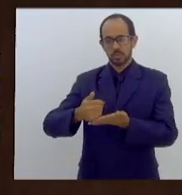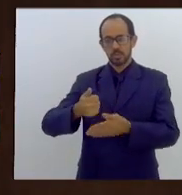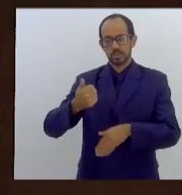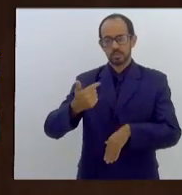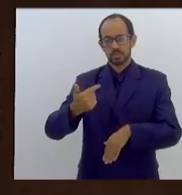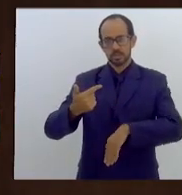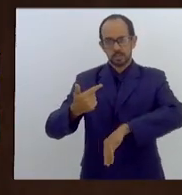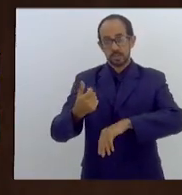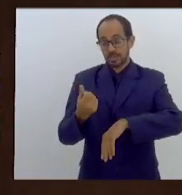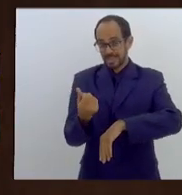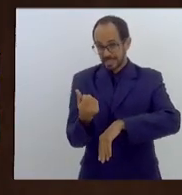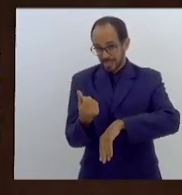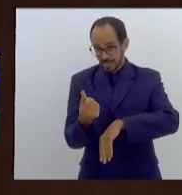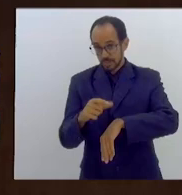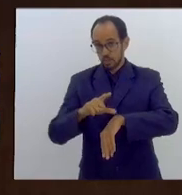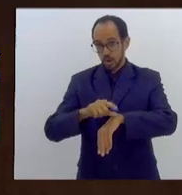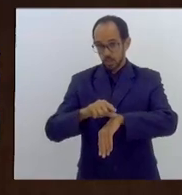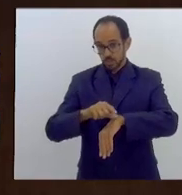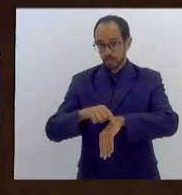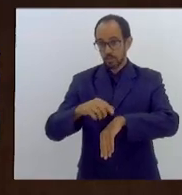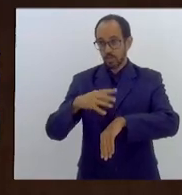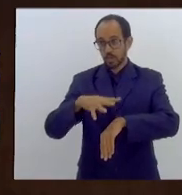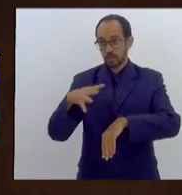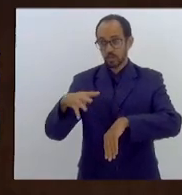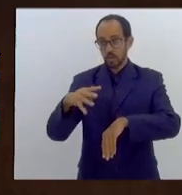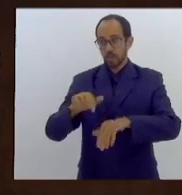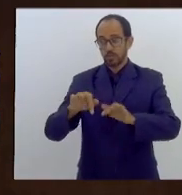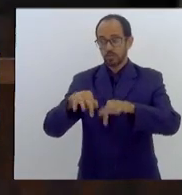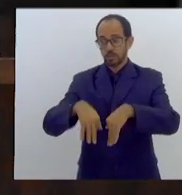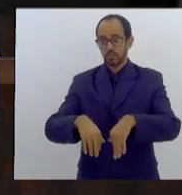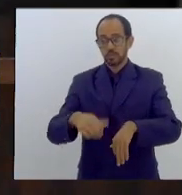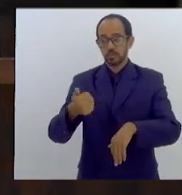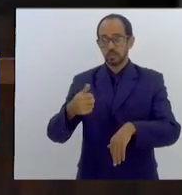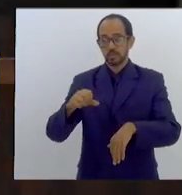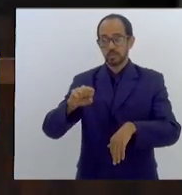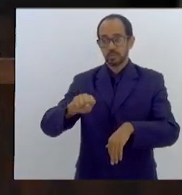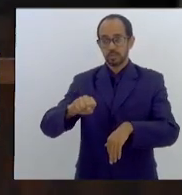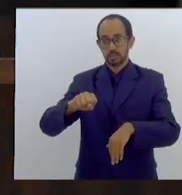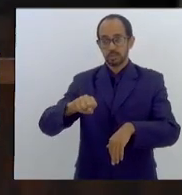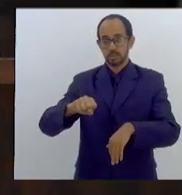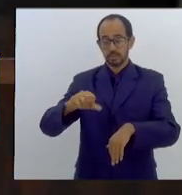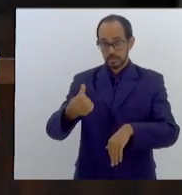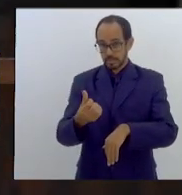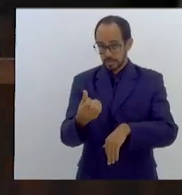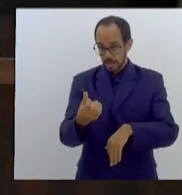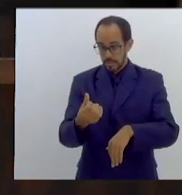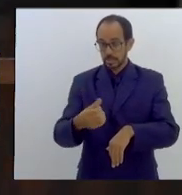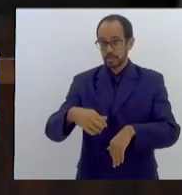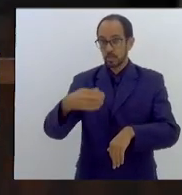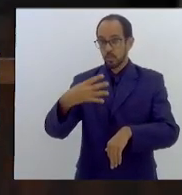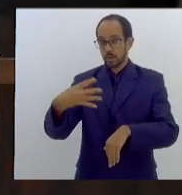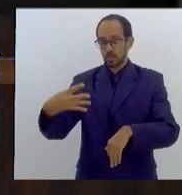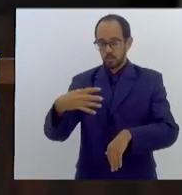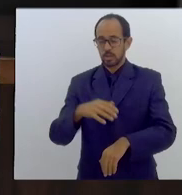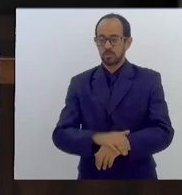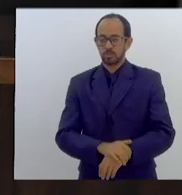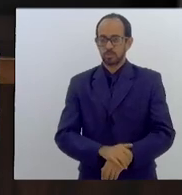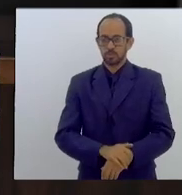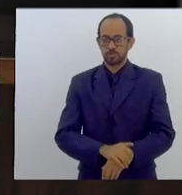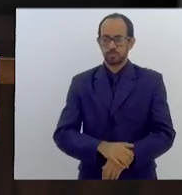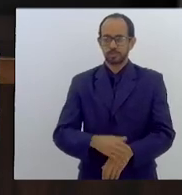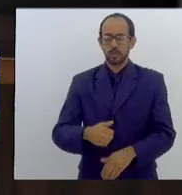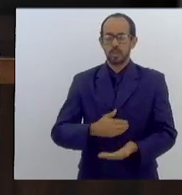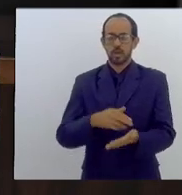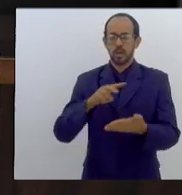e 44 minutos, encerrou-se às 18 horas e 47 minutos. Lida e aprovada a ata, passa-se a ordem da segunda sessão extraordinária do dia 14 de